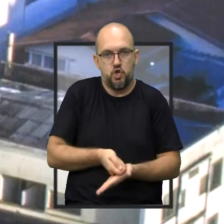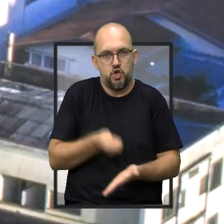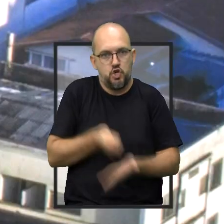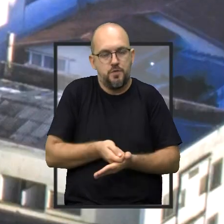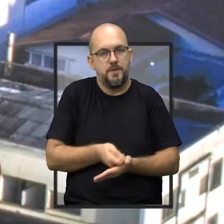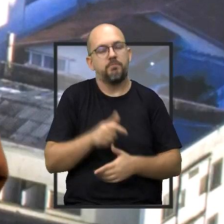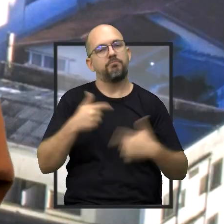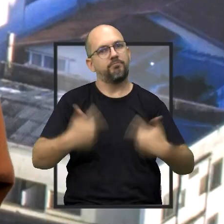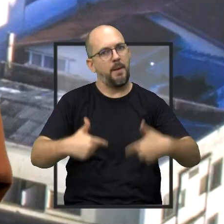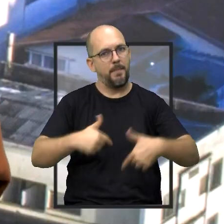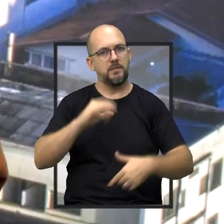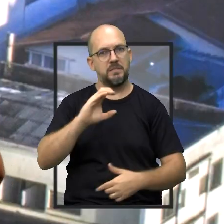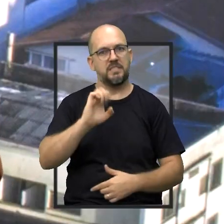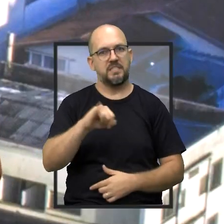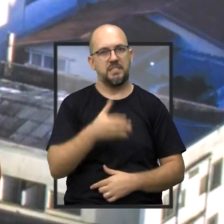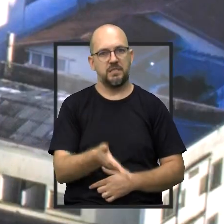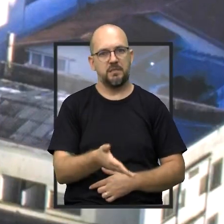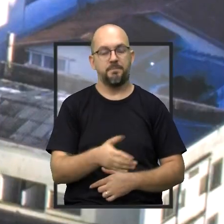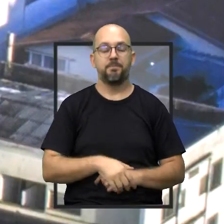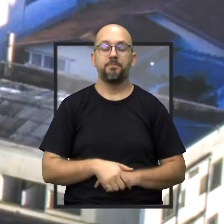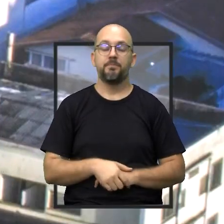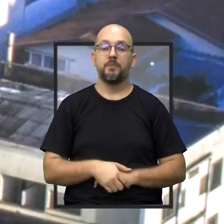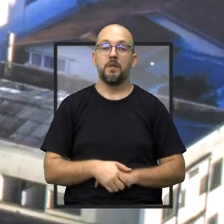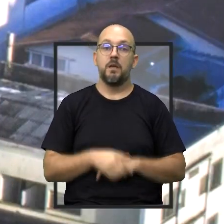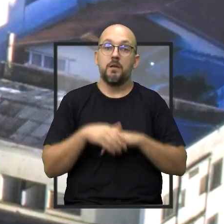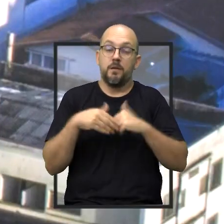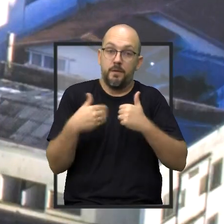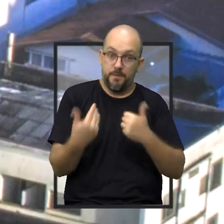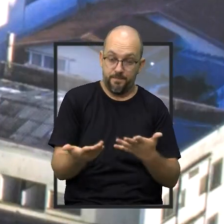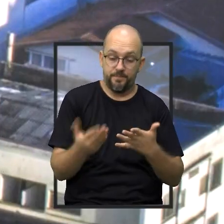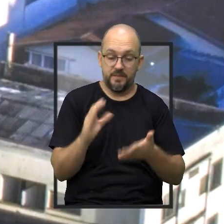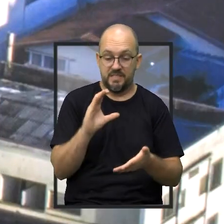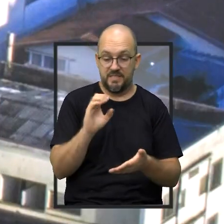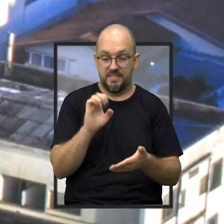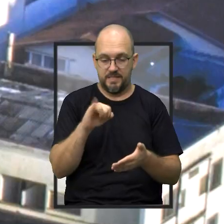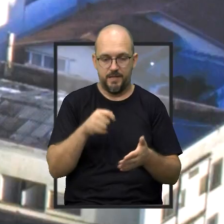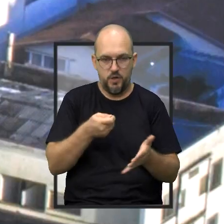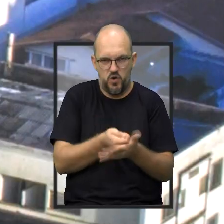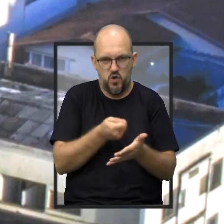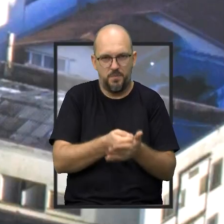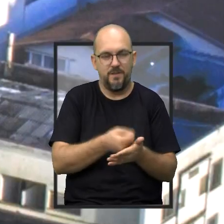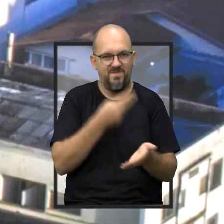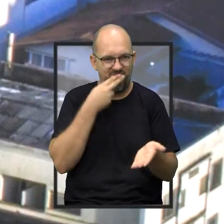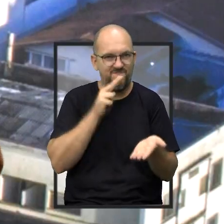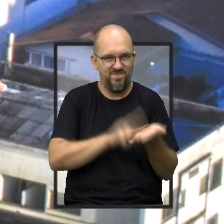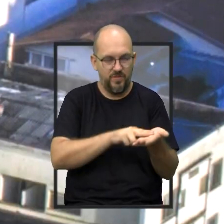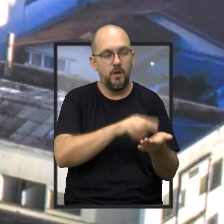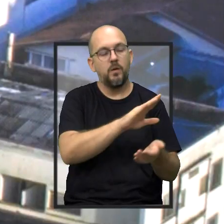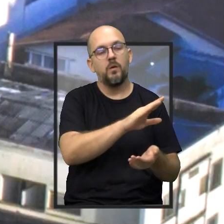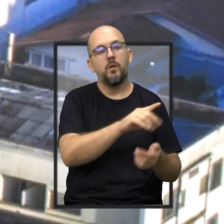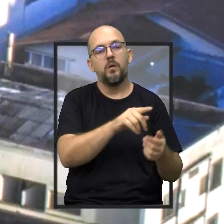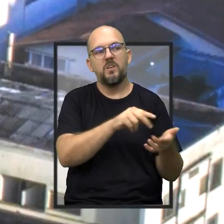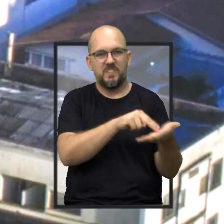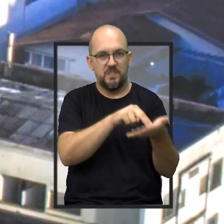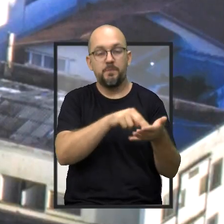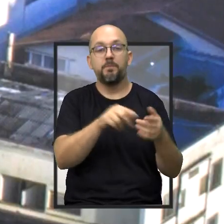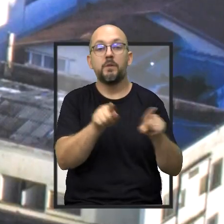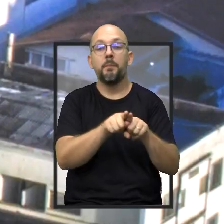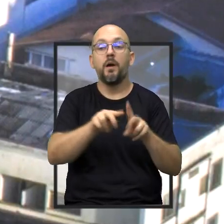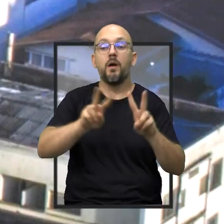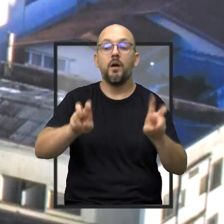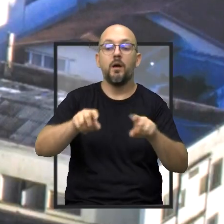que a gente faz durante o trabalho da CEI. Junto a essa cobrança das notificações, veio a questão